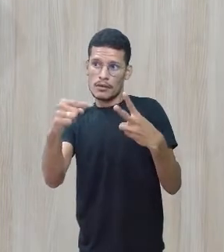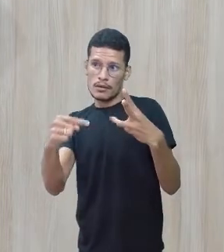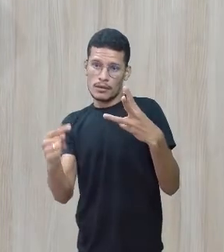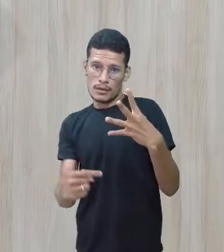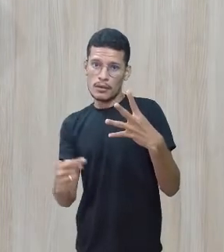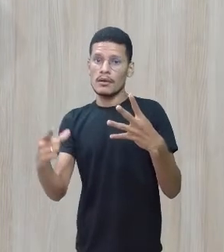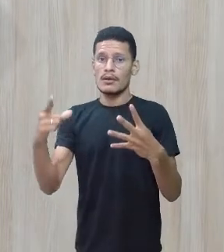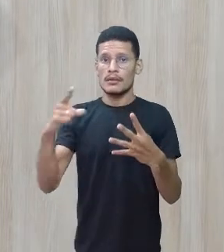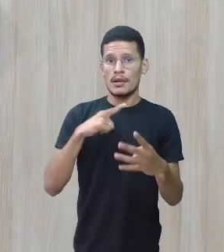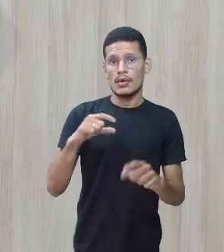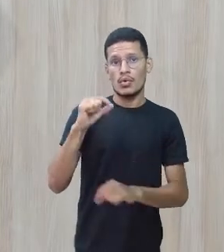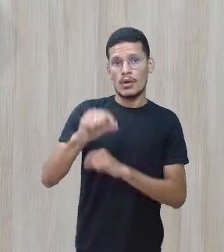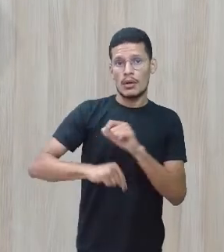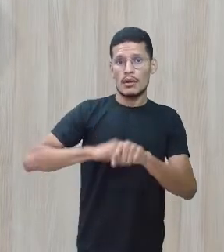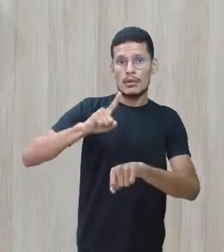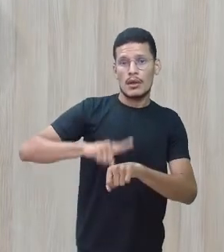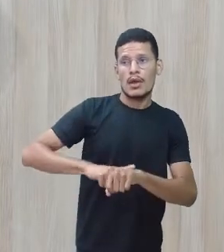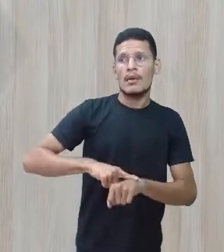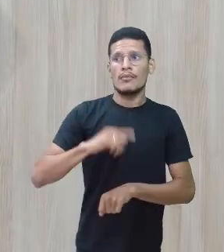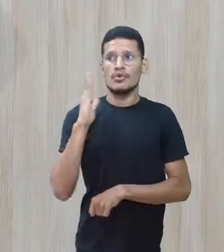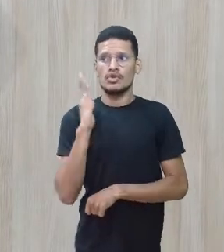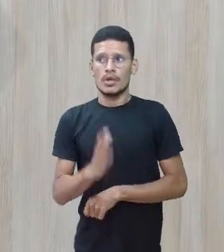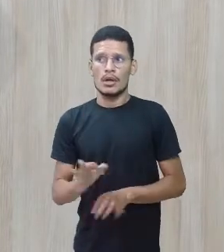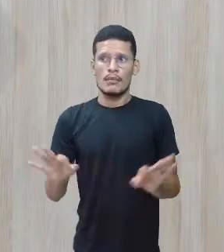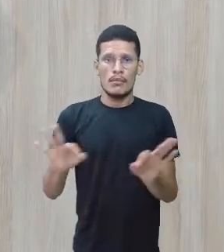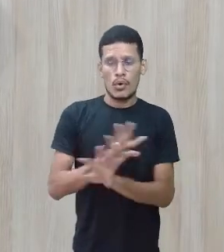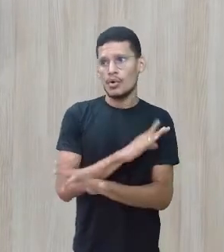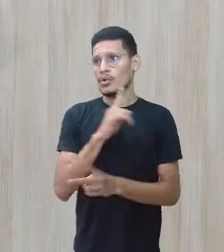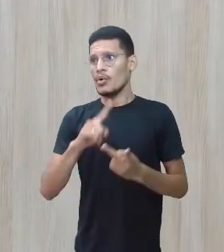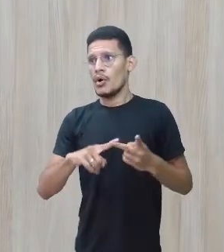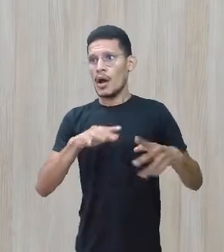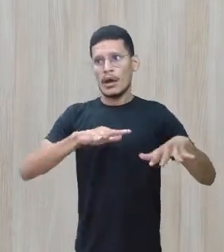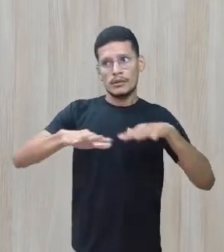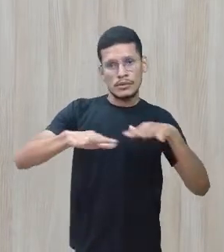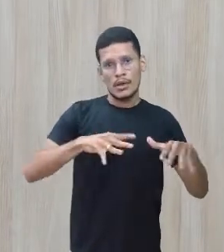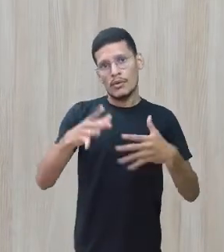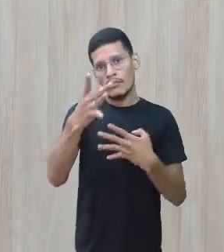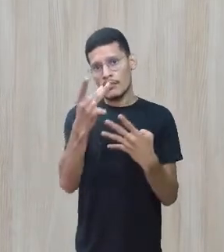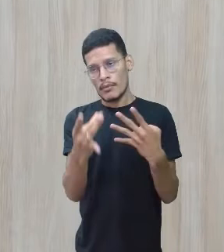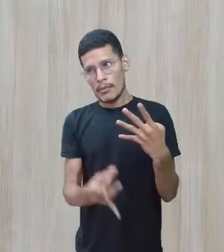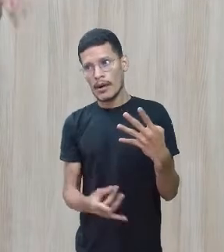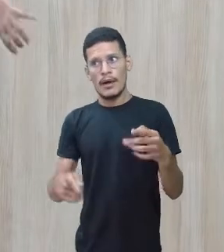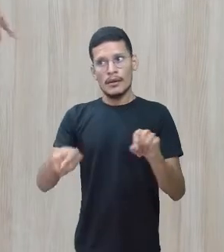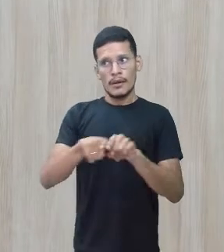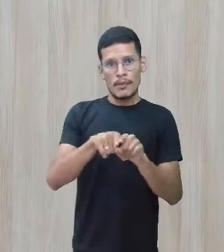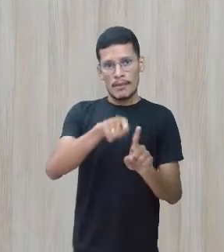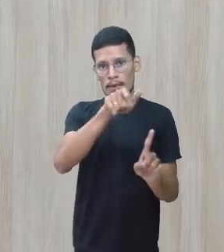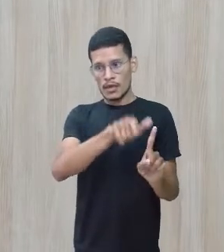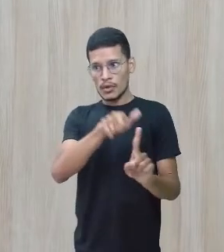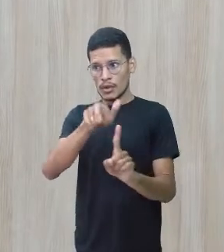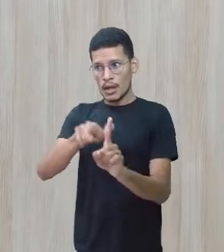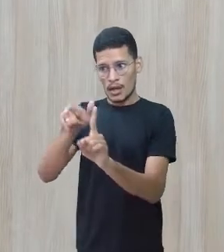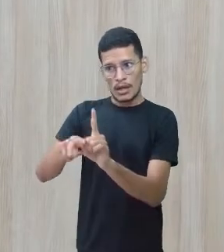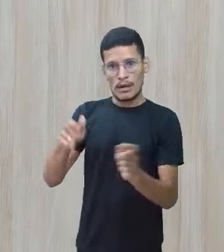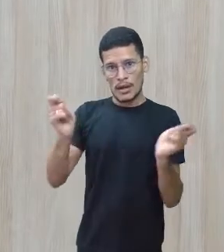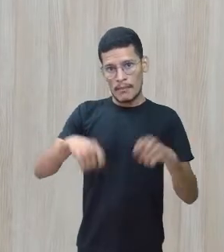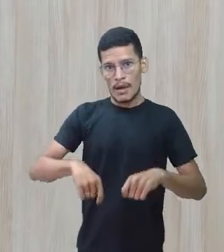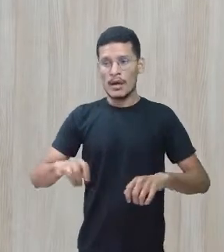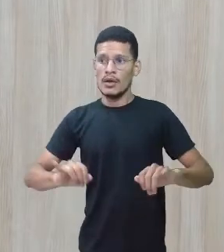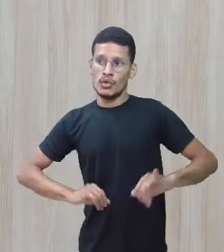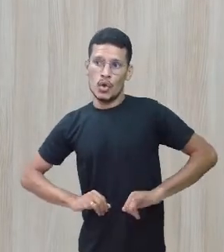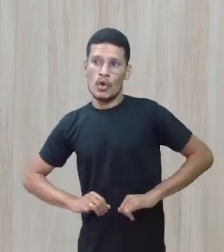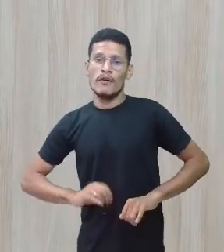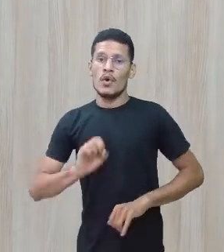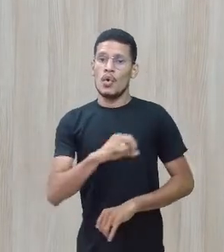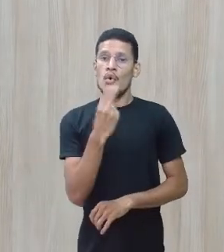A gente tem um tempo marcado, a gente tem uma ação descrita, a gente vai ter personagens que sofrem ou realizam